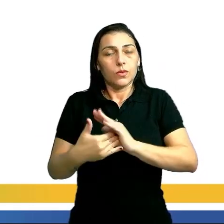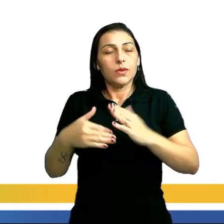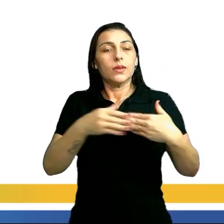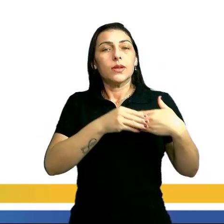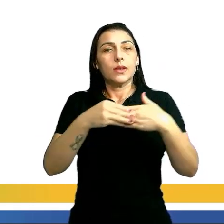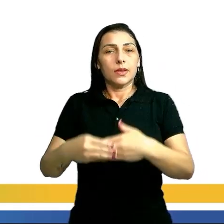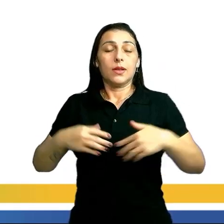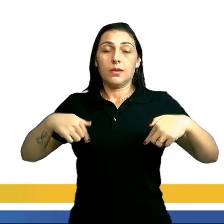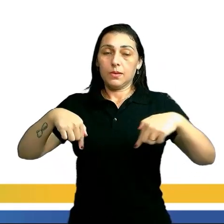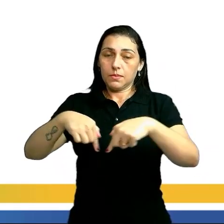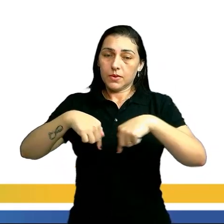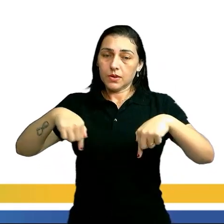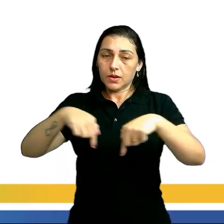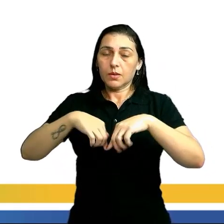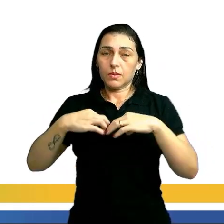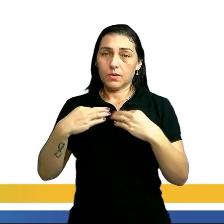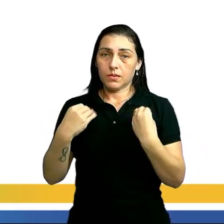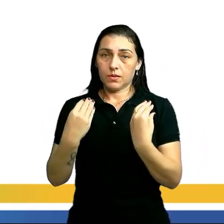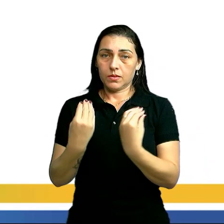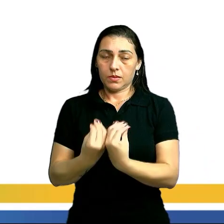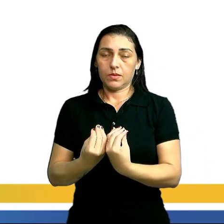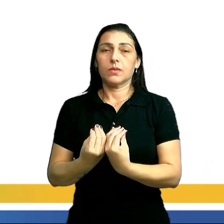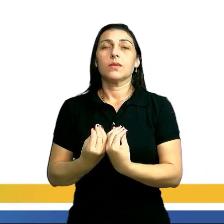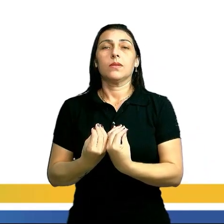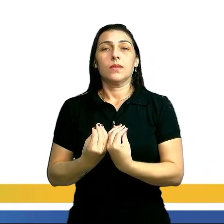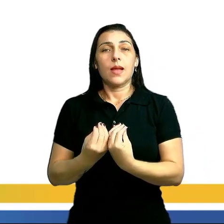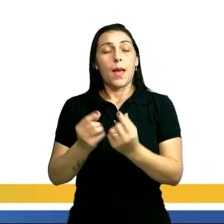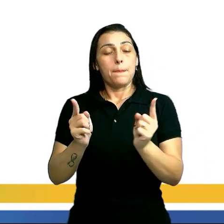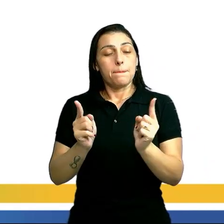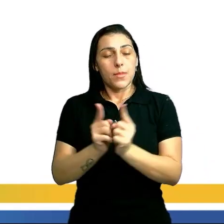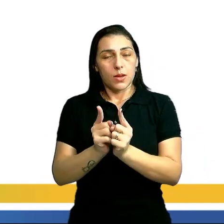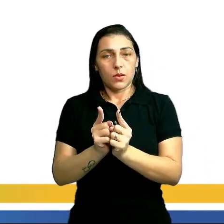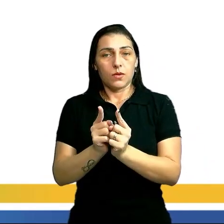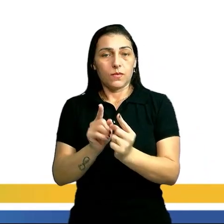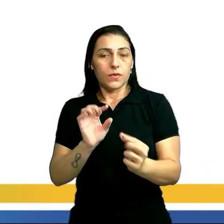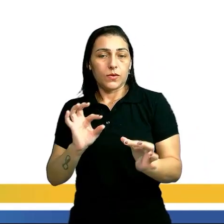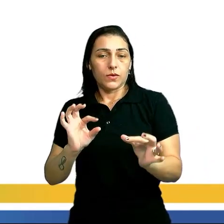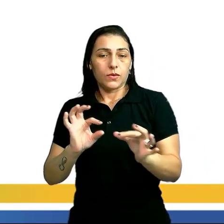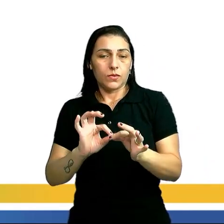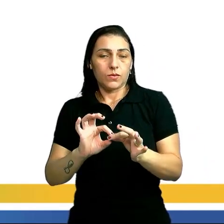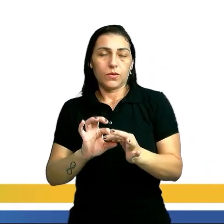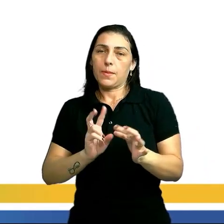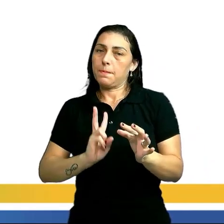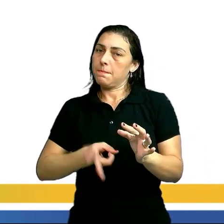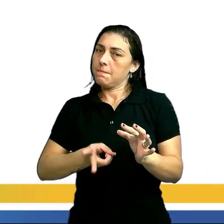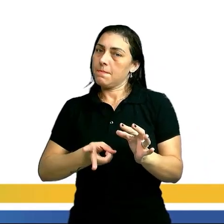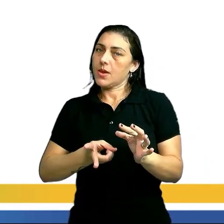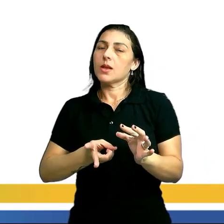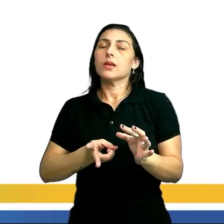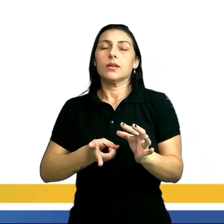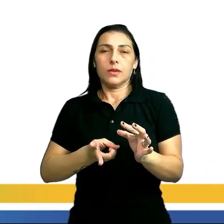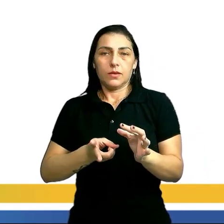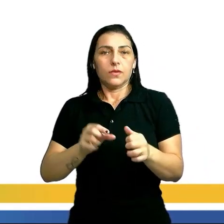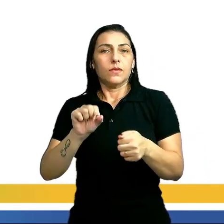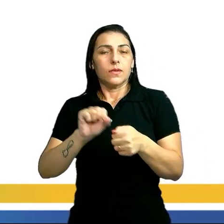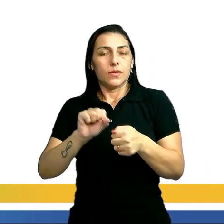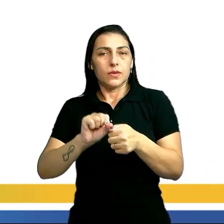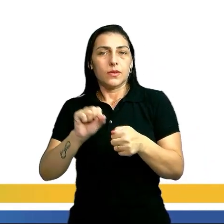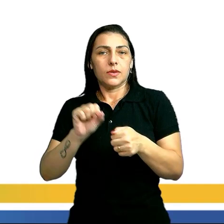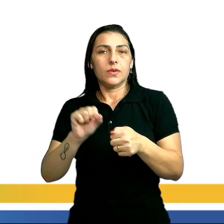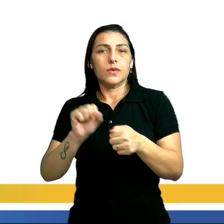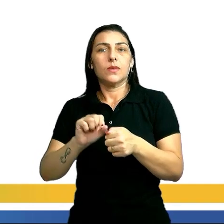aí para a química, para as moléculas menores vão se unir, as mesmas moléculas, e vão formar aí